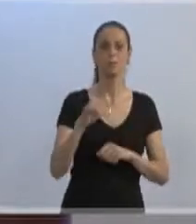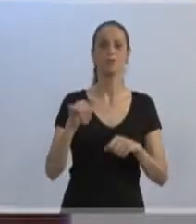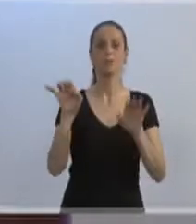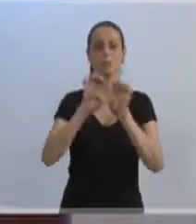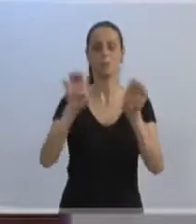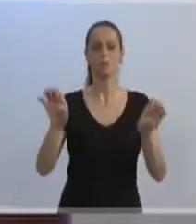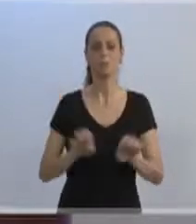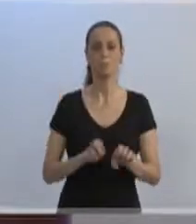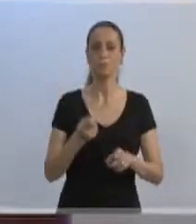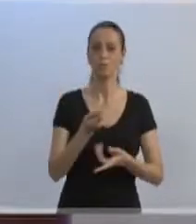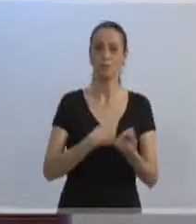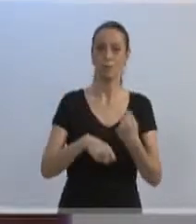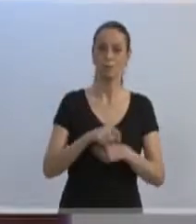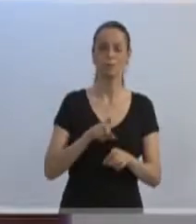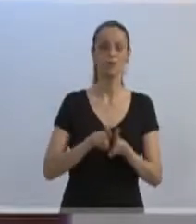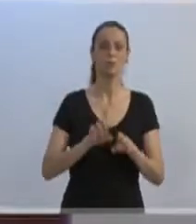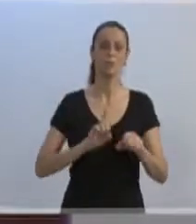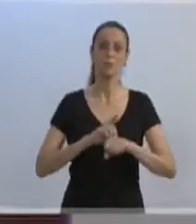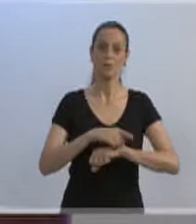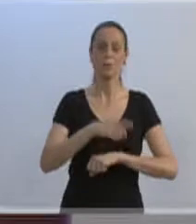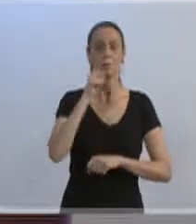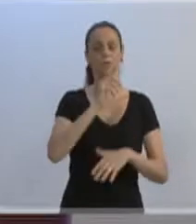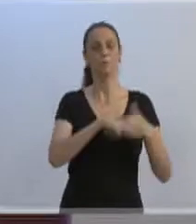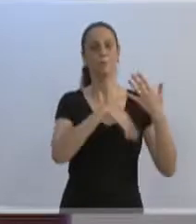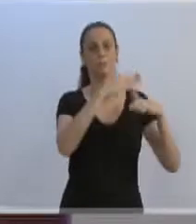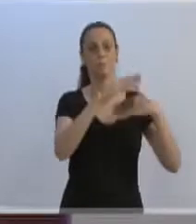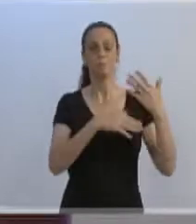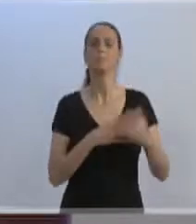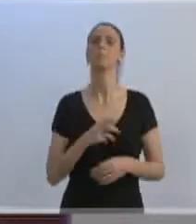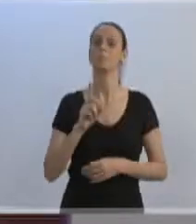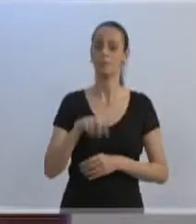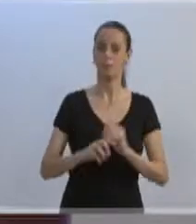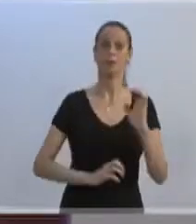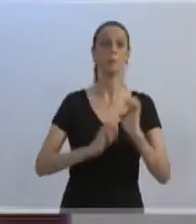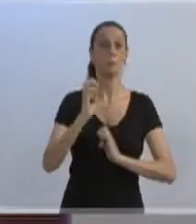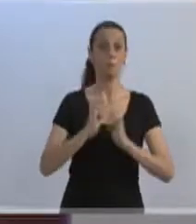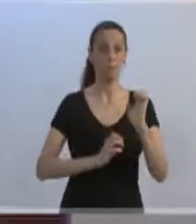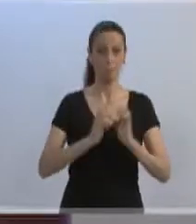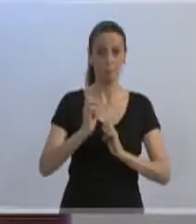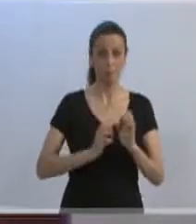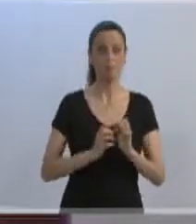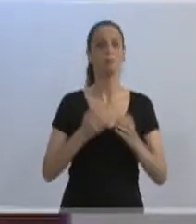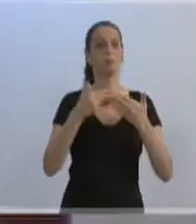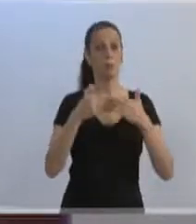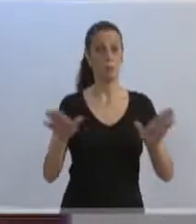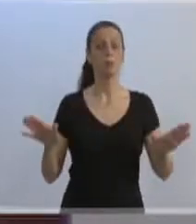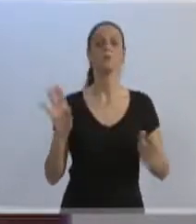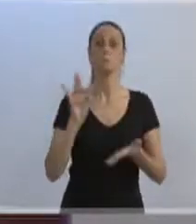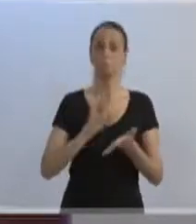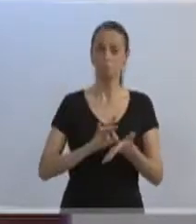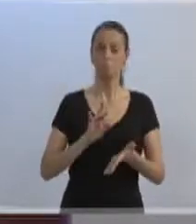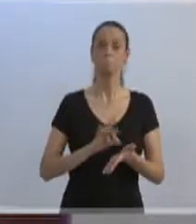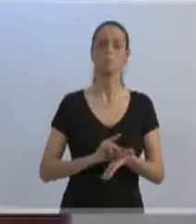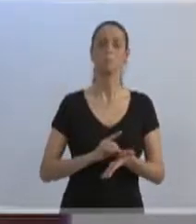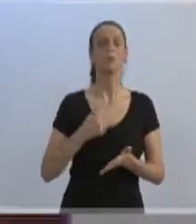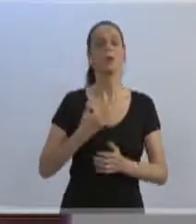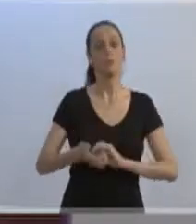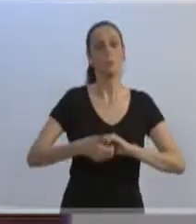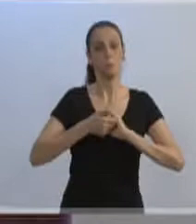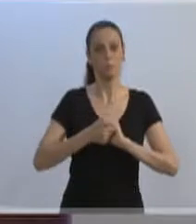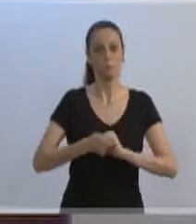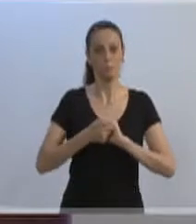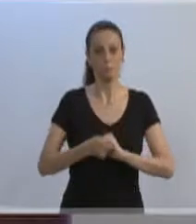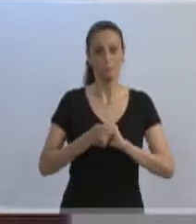de negócios e design para promover o seu negócio é uma empresa em ampla expansão então eu quero cumprimentar